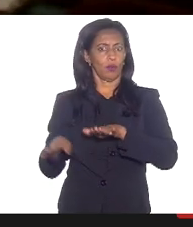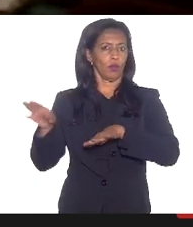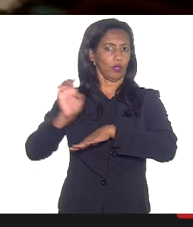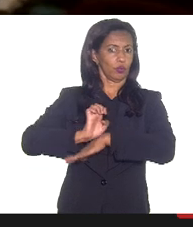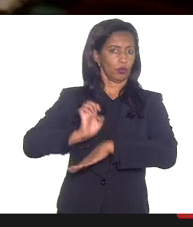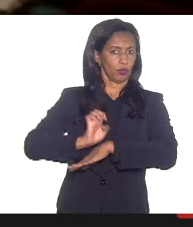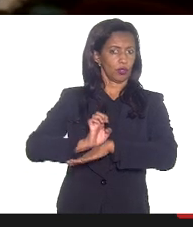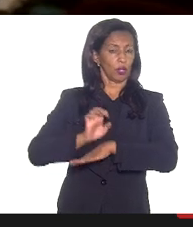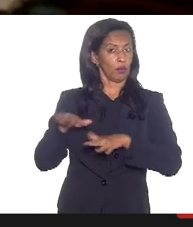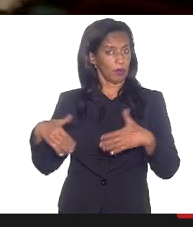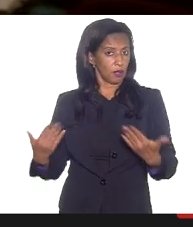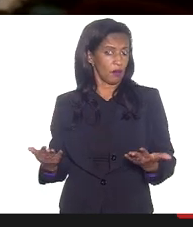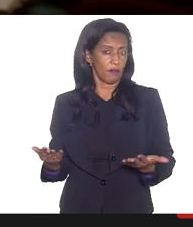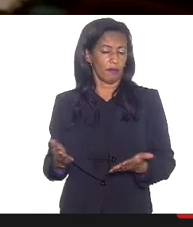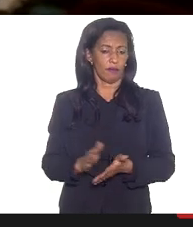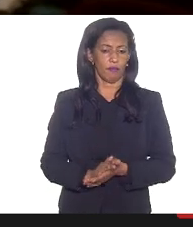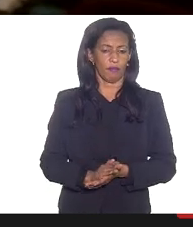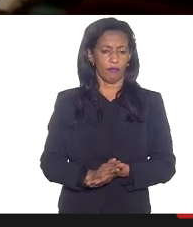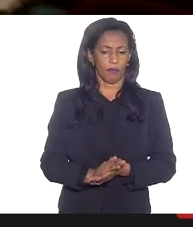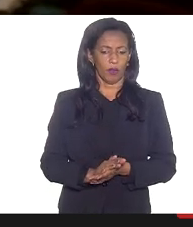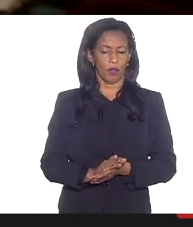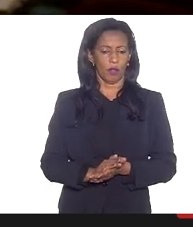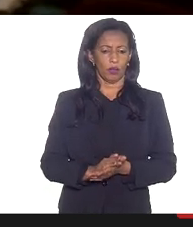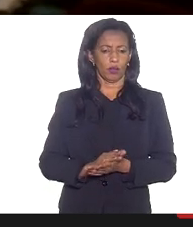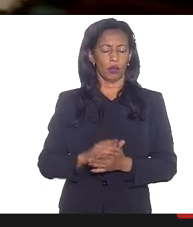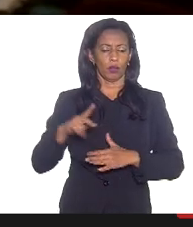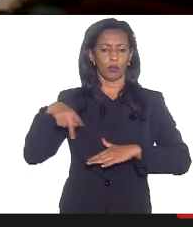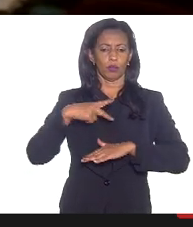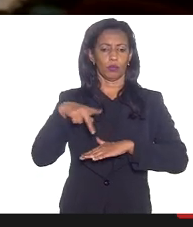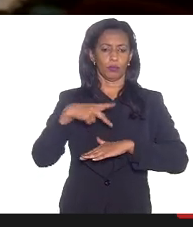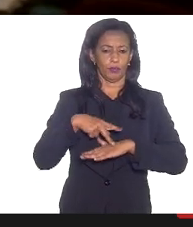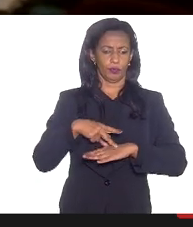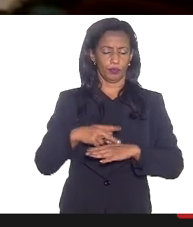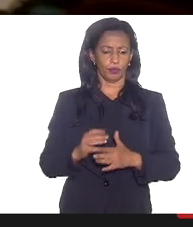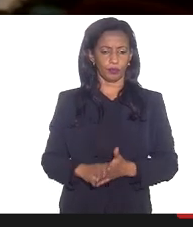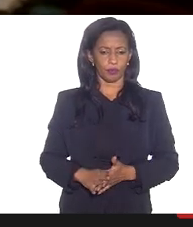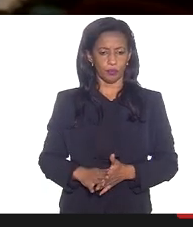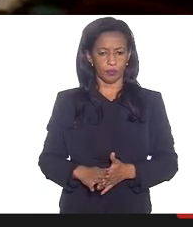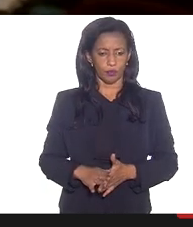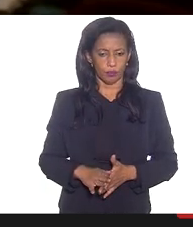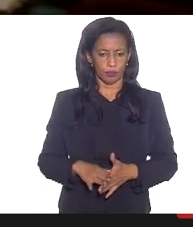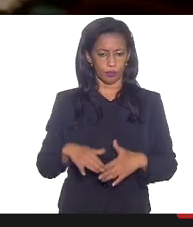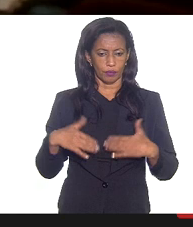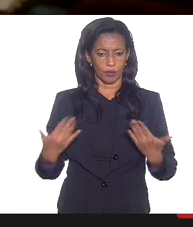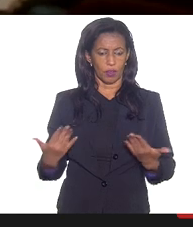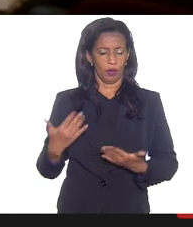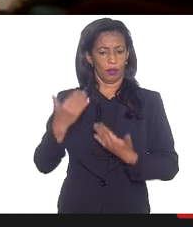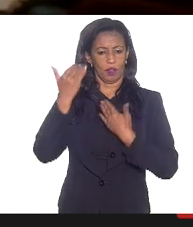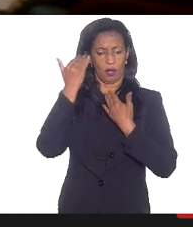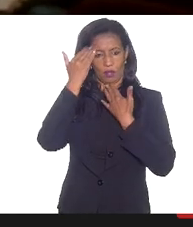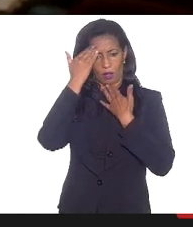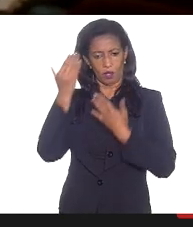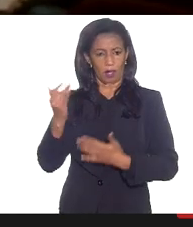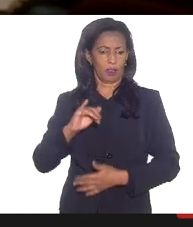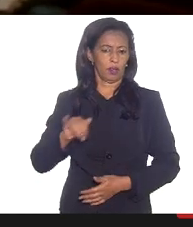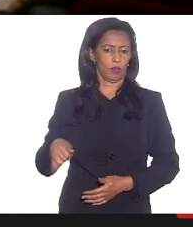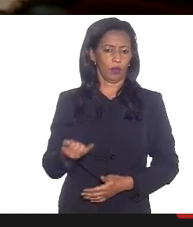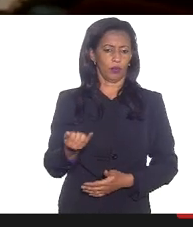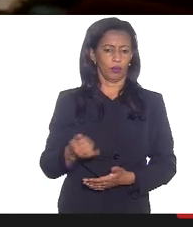mas, enfim, por todo o país. Então, eu, antes de mais nada, eu gostaria de agradecer a